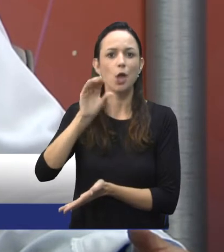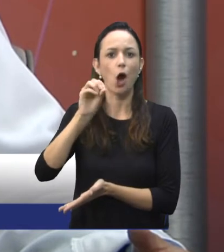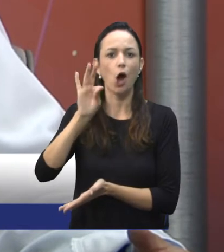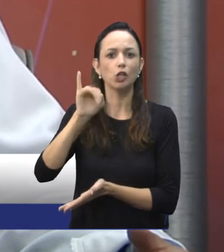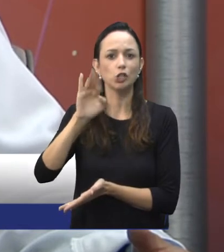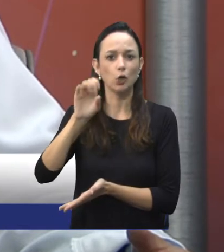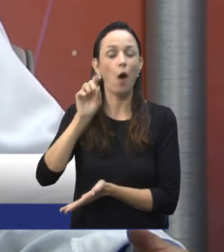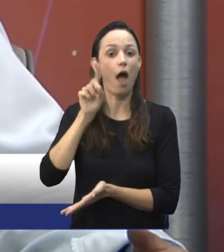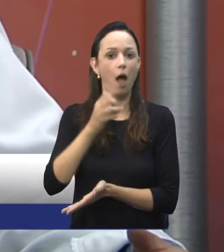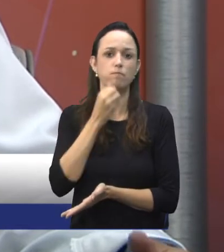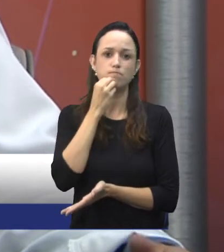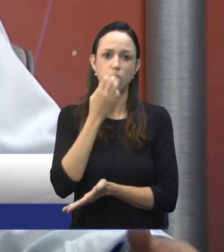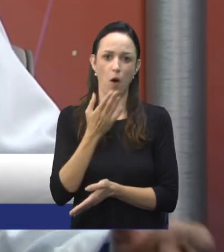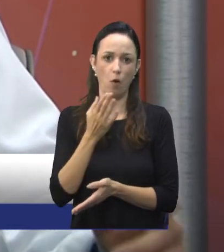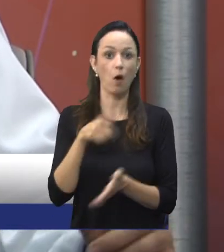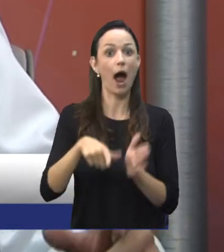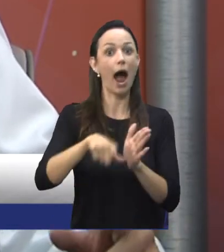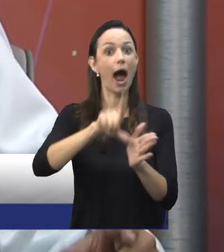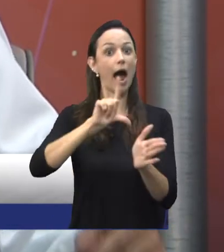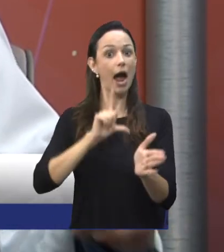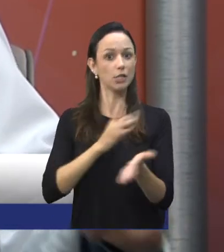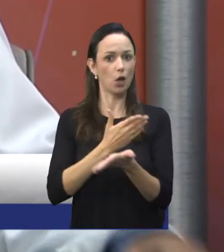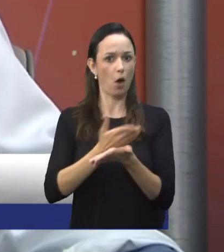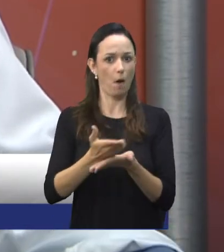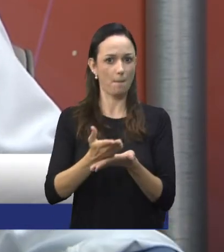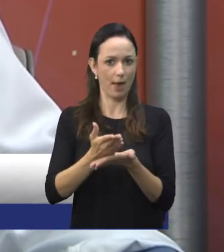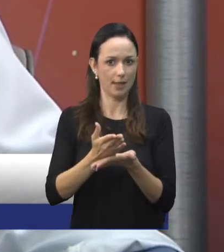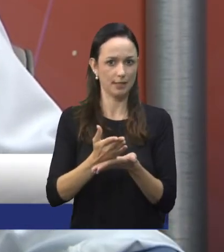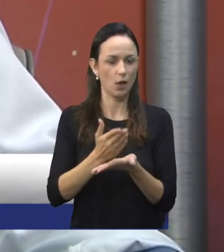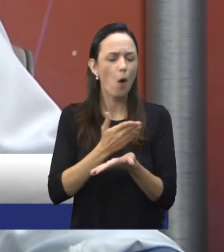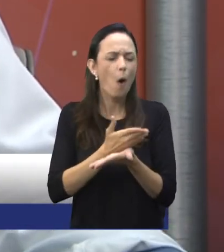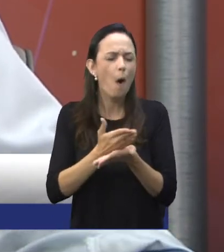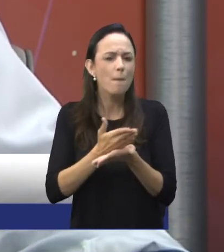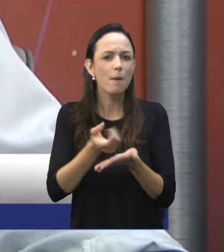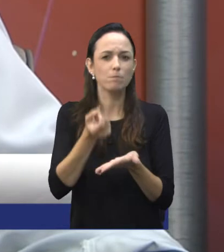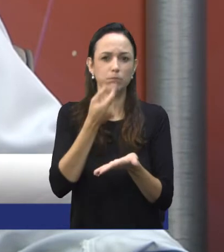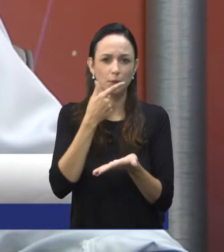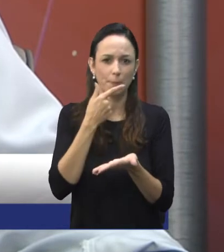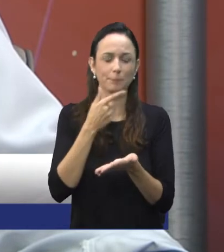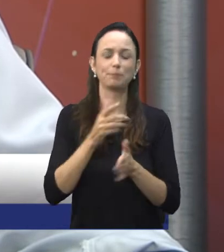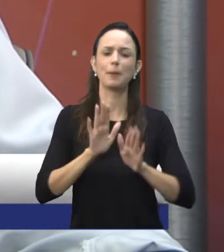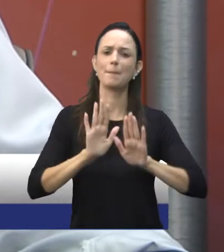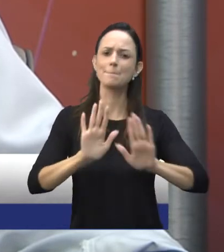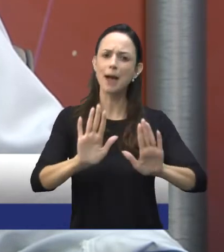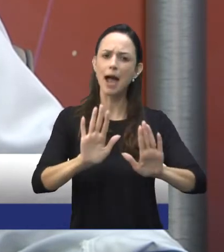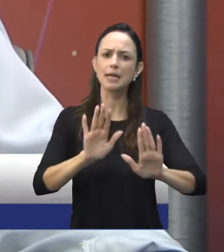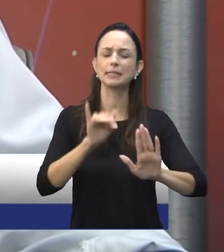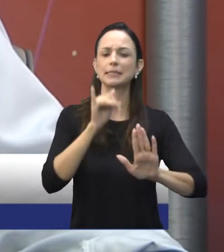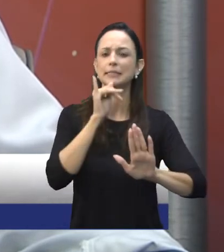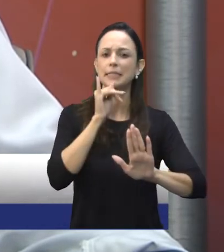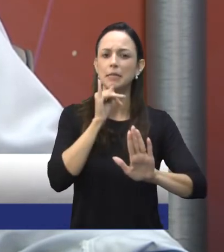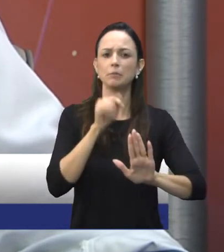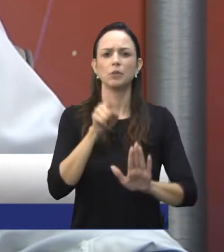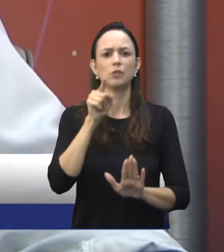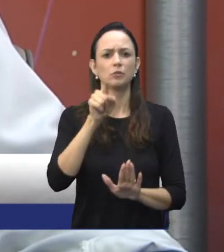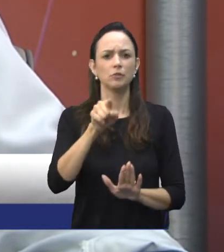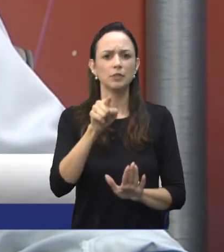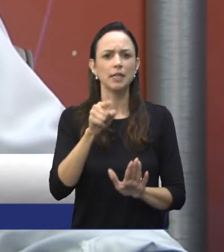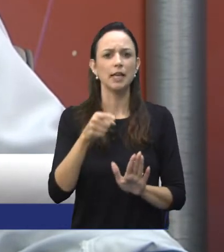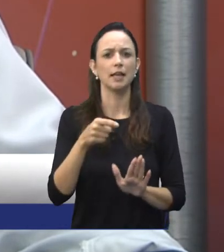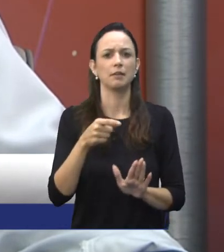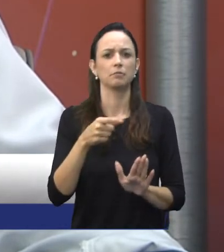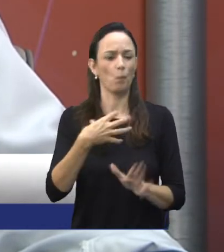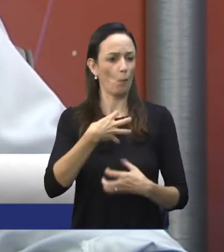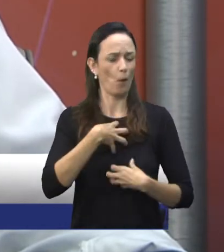instituído precocemente. Mas não há indicação de entrar com nenhuma medicação que evite